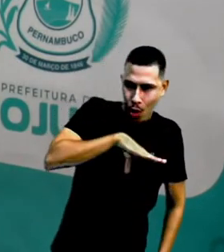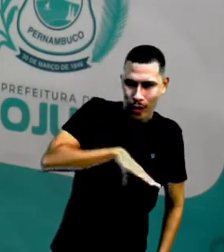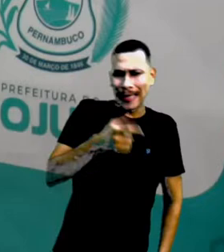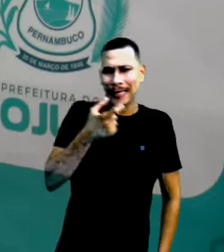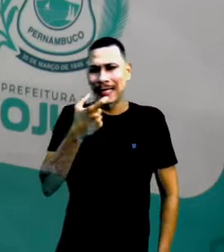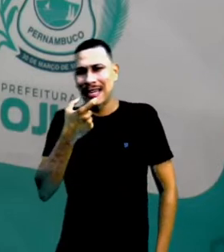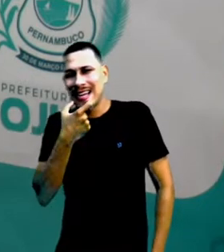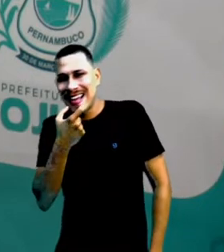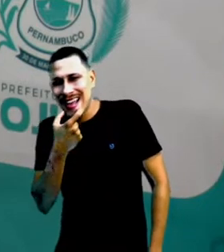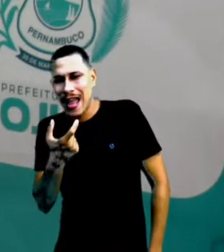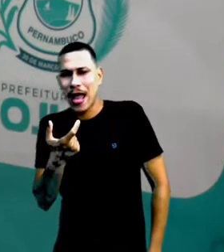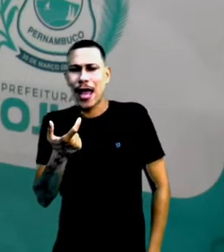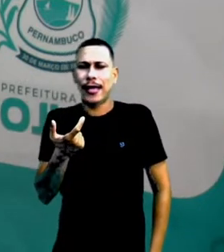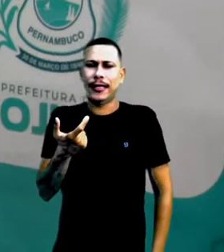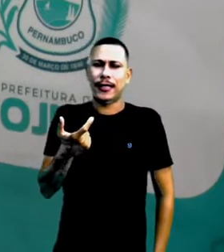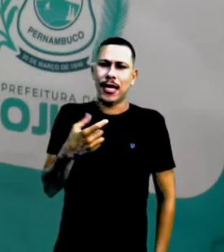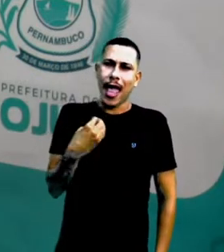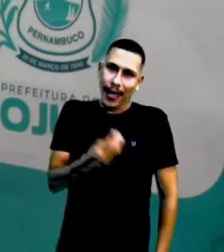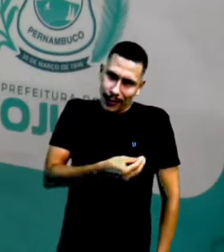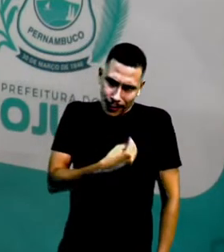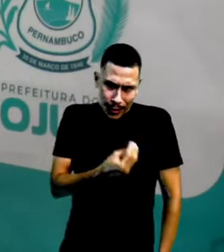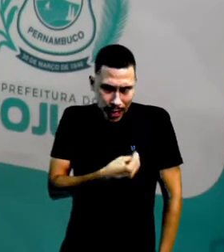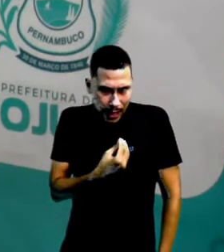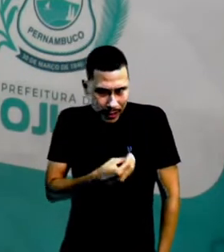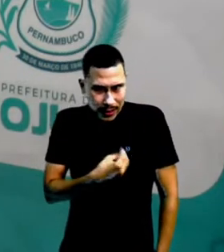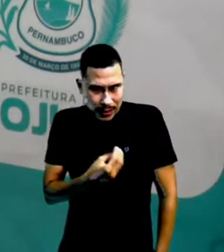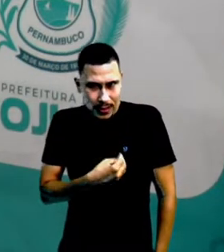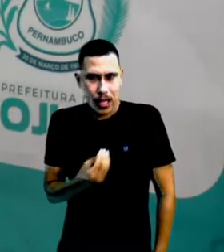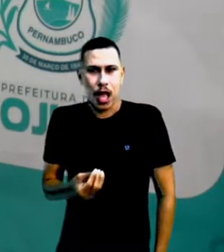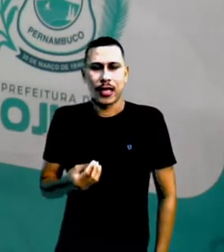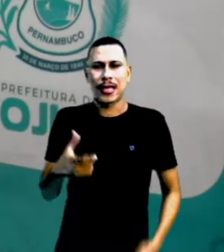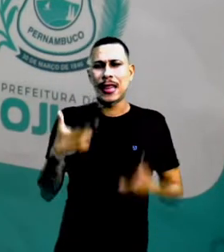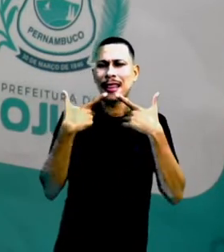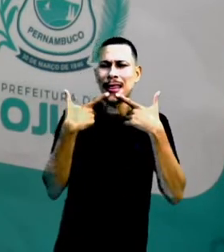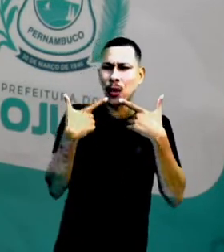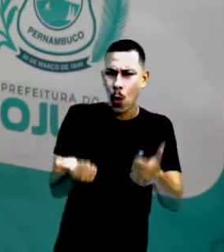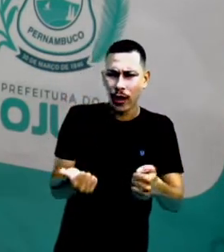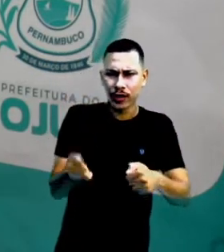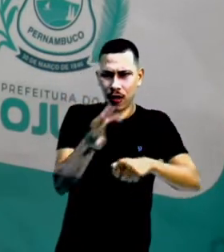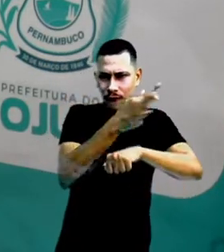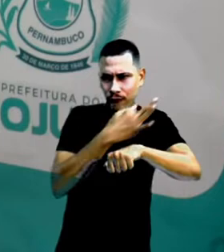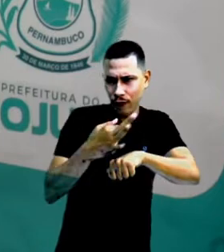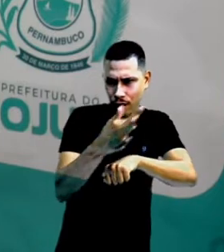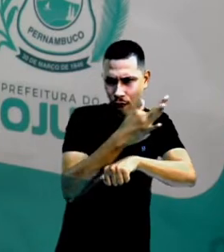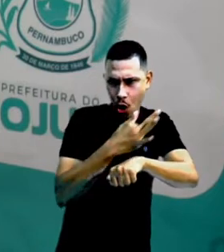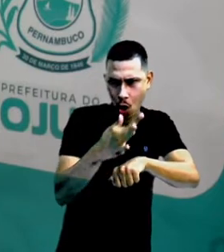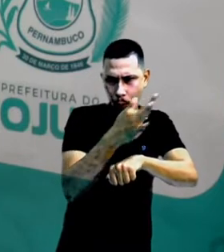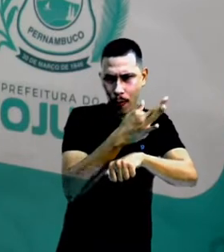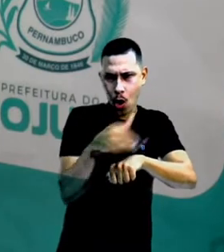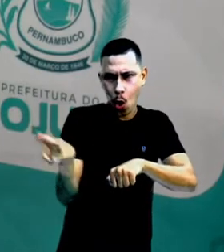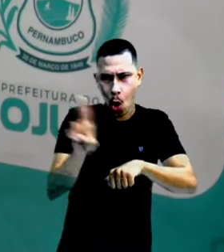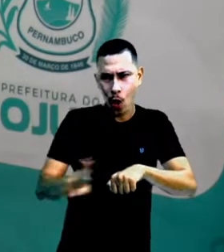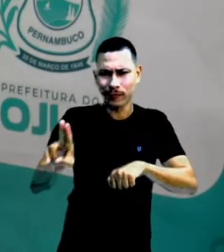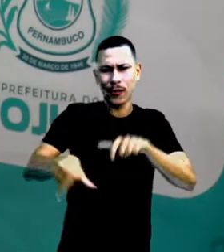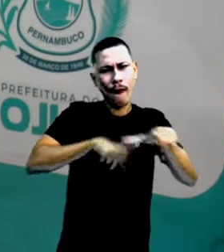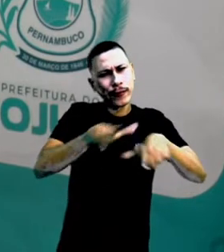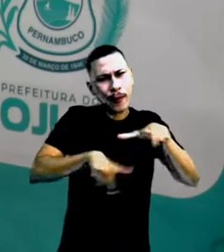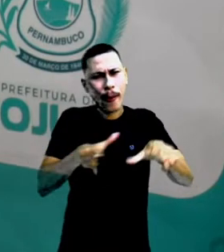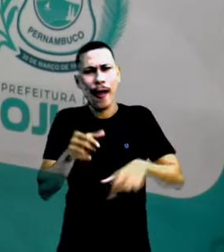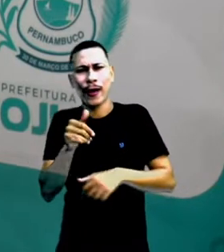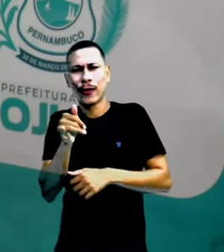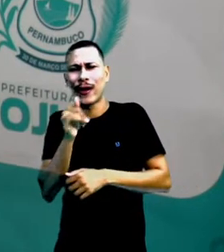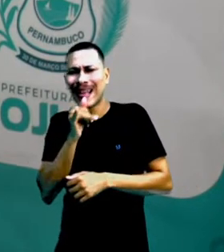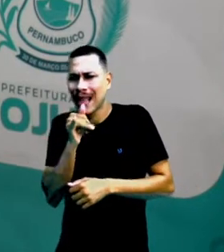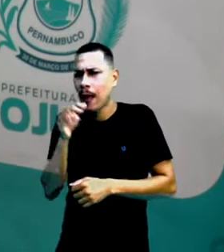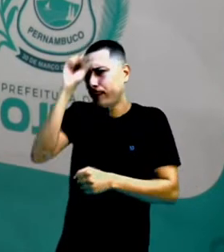no inglês, certo? Existem aí a linguagem formal, que nós utilizamos no trabalho, com o nosso chefe,